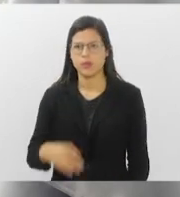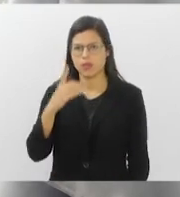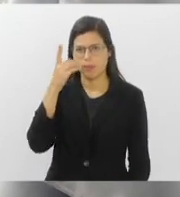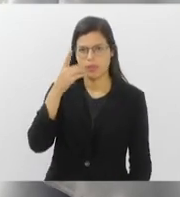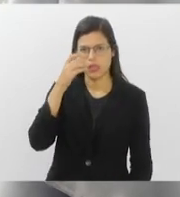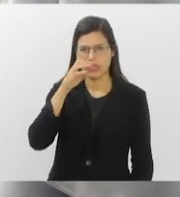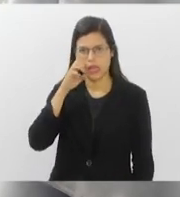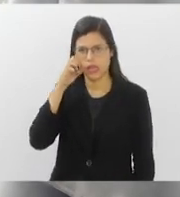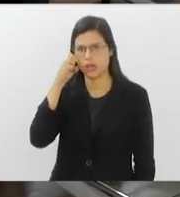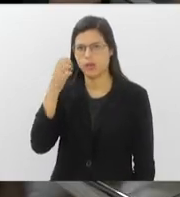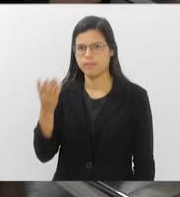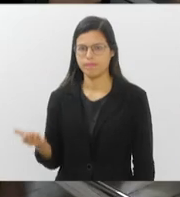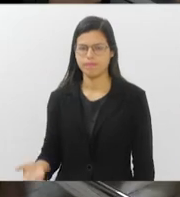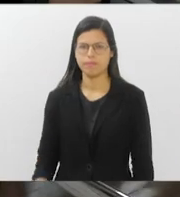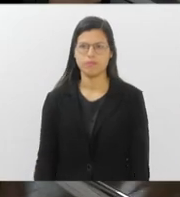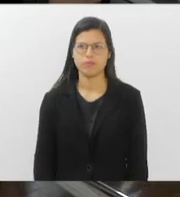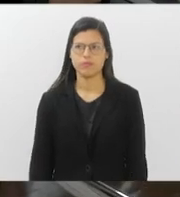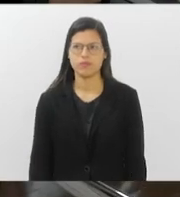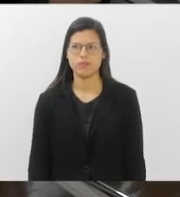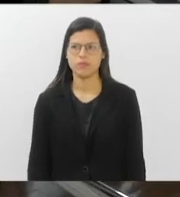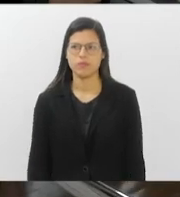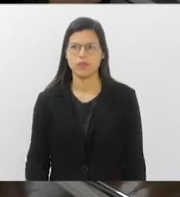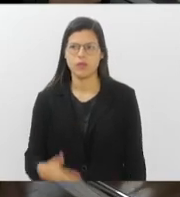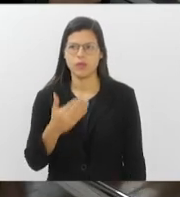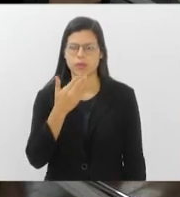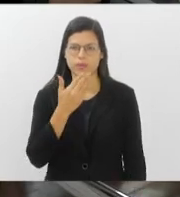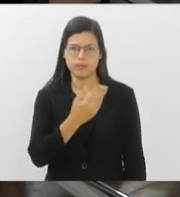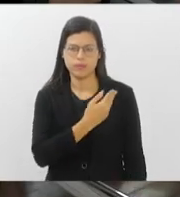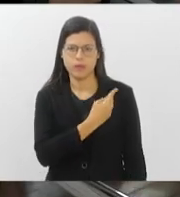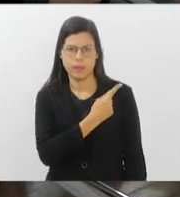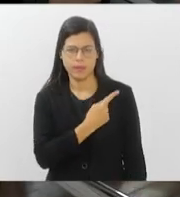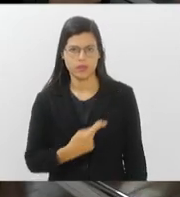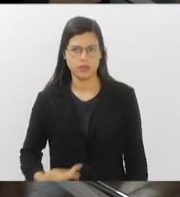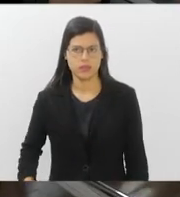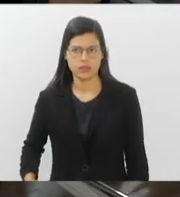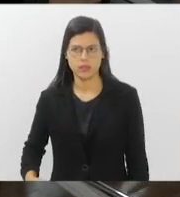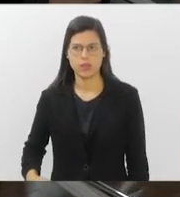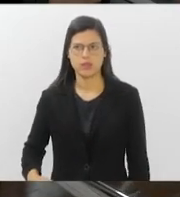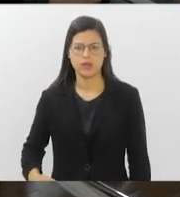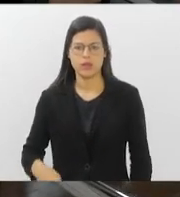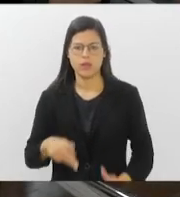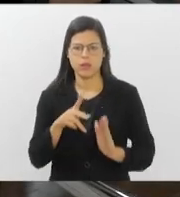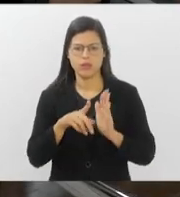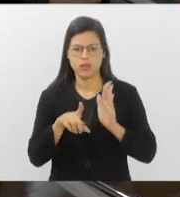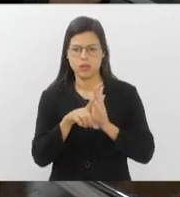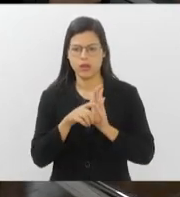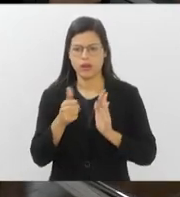Élica Takimoto. Eu solicito à presidência que remeta o projeto de lei número